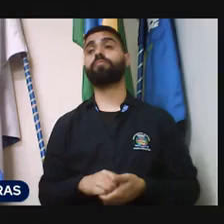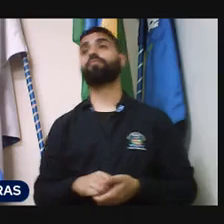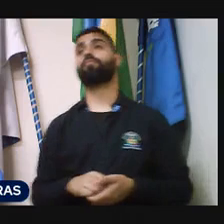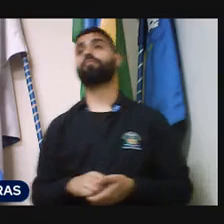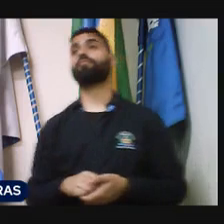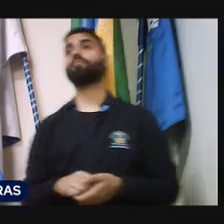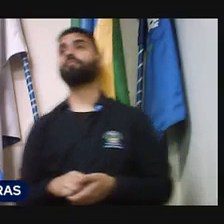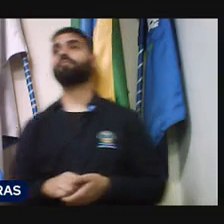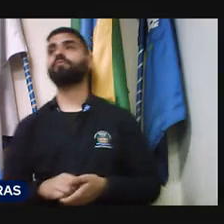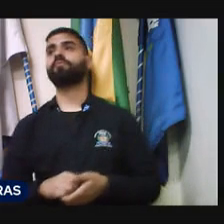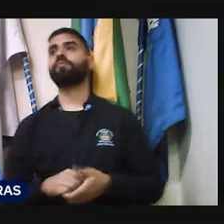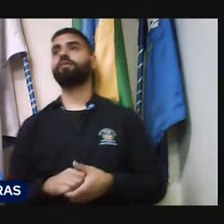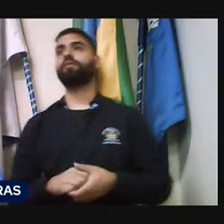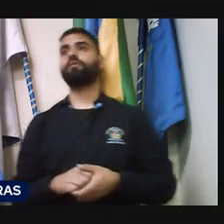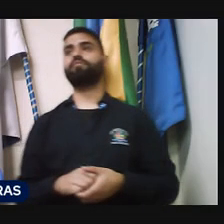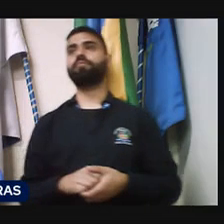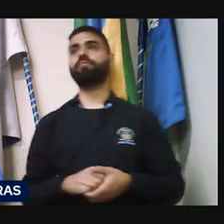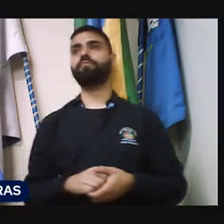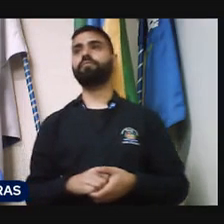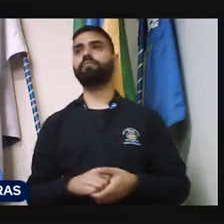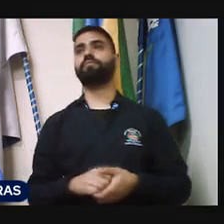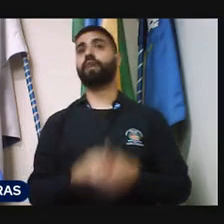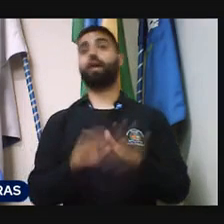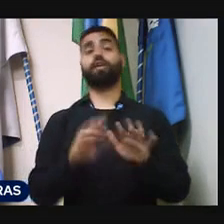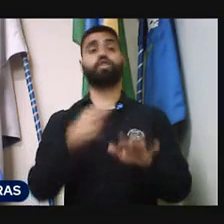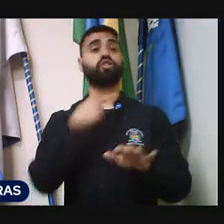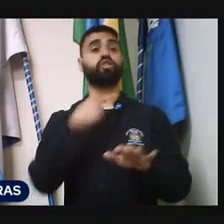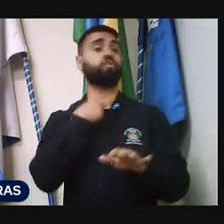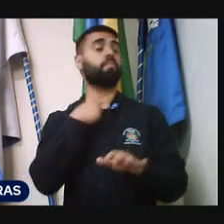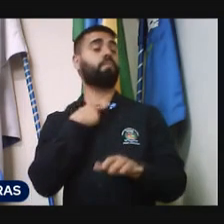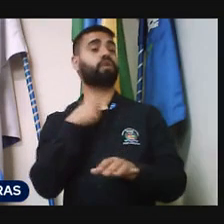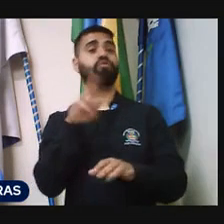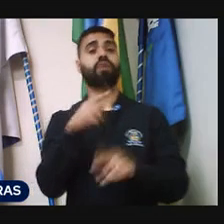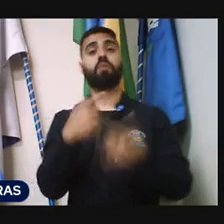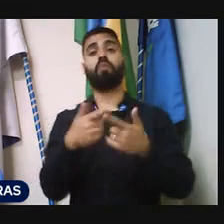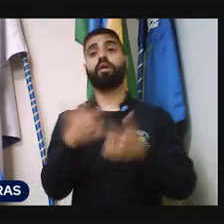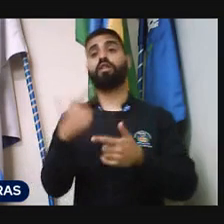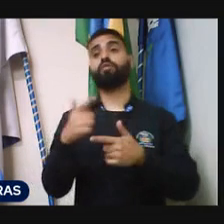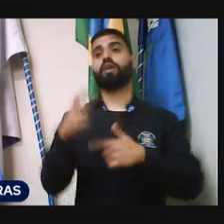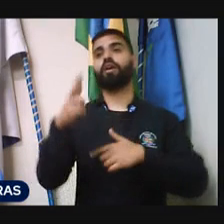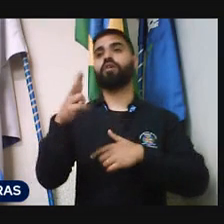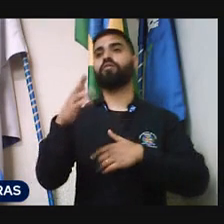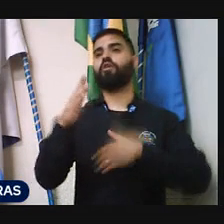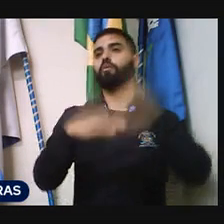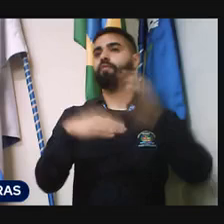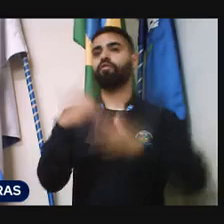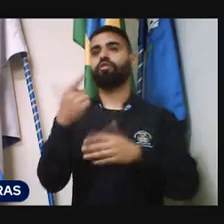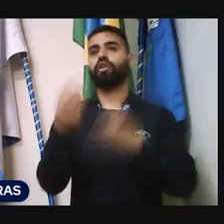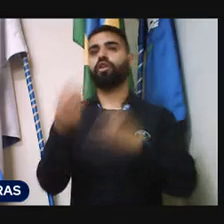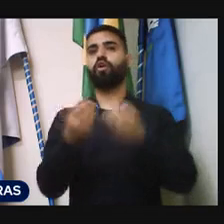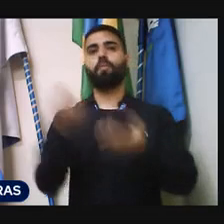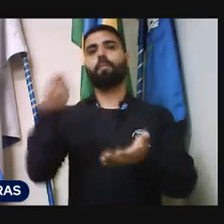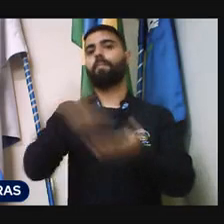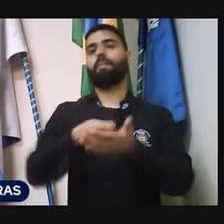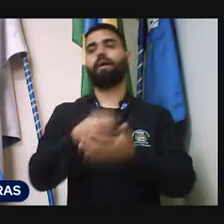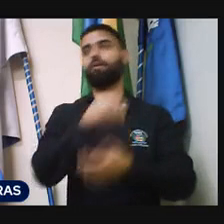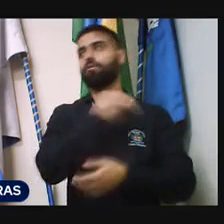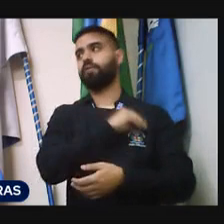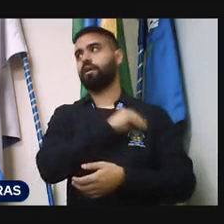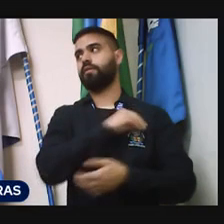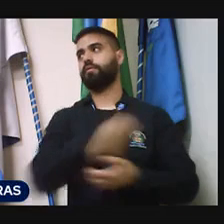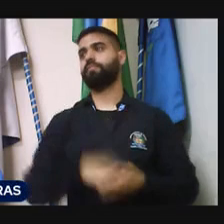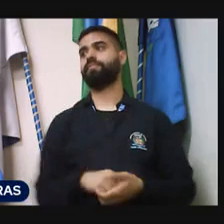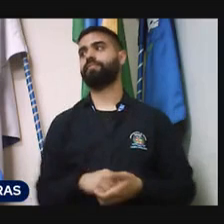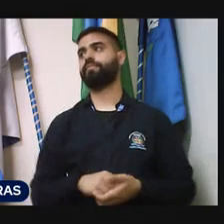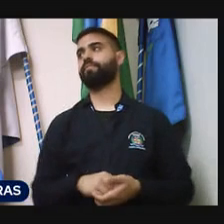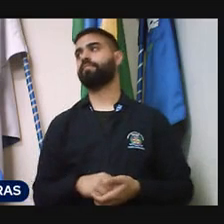os utilizar Porque nós não temos profissionais não temos condições de pagar esse profissionais então